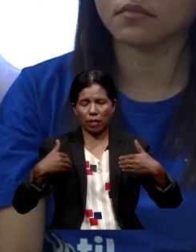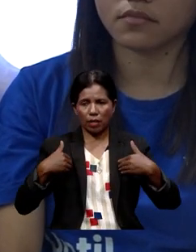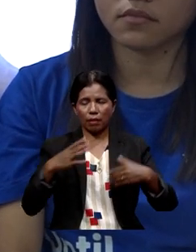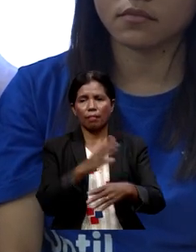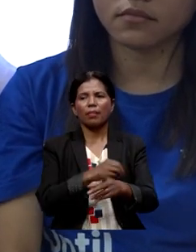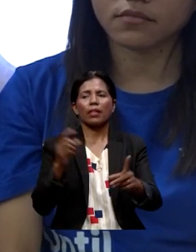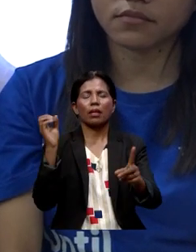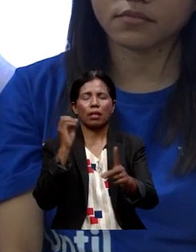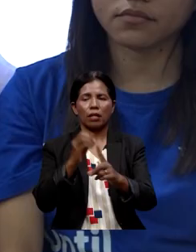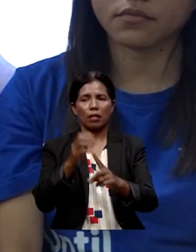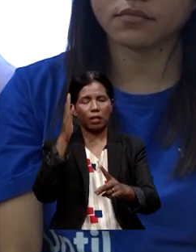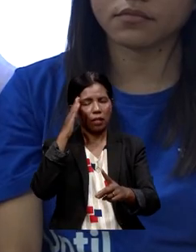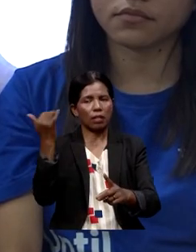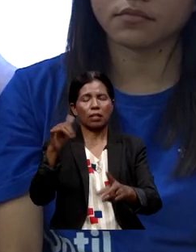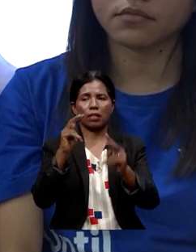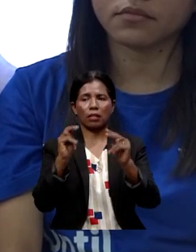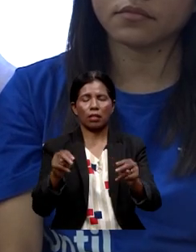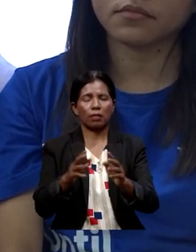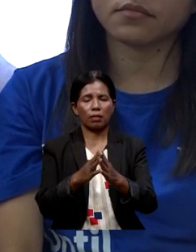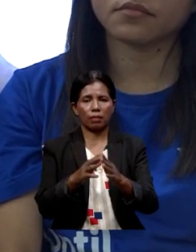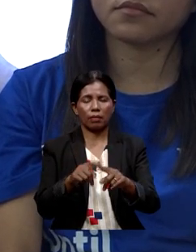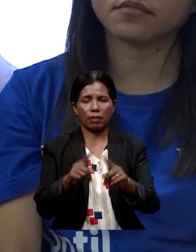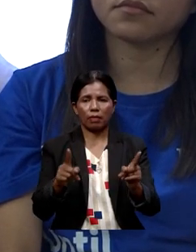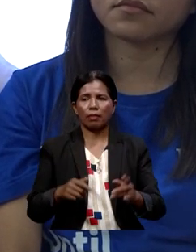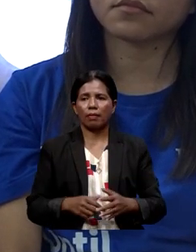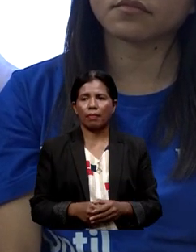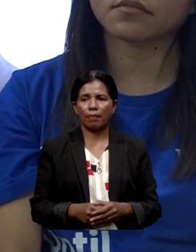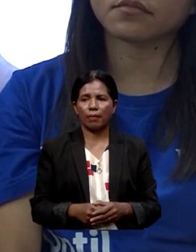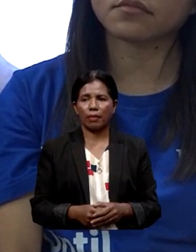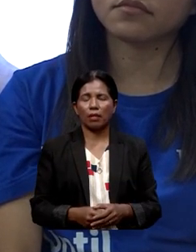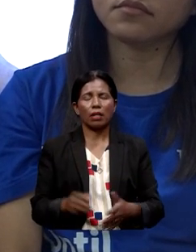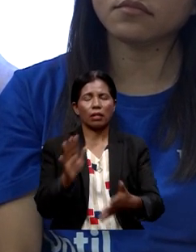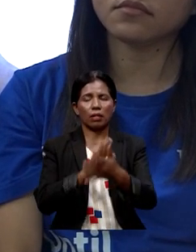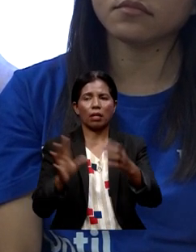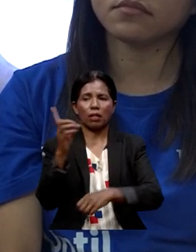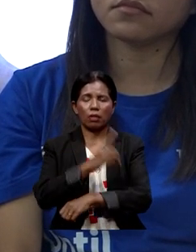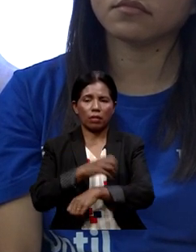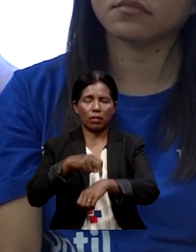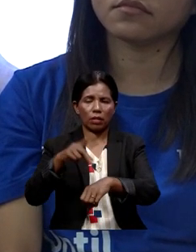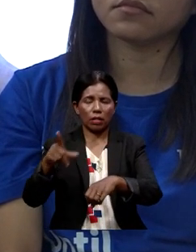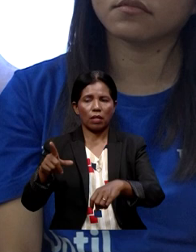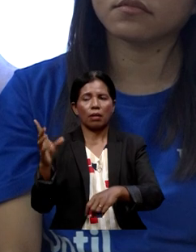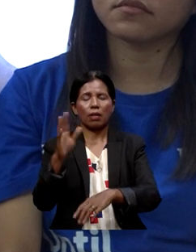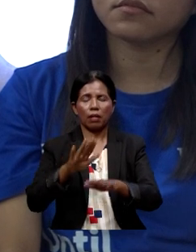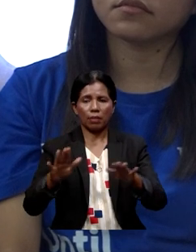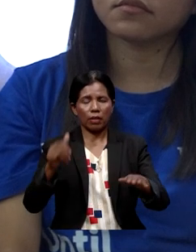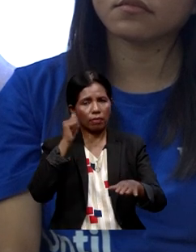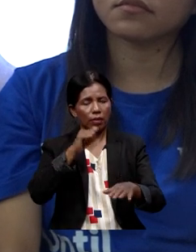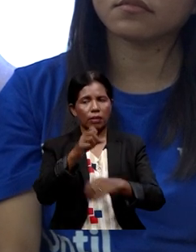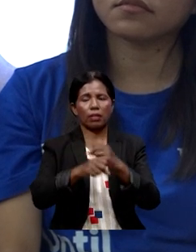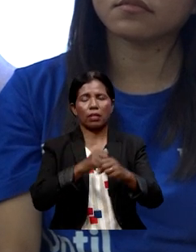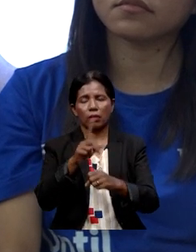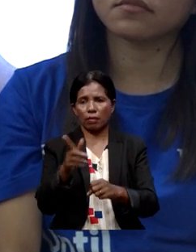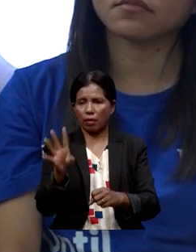adequado reconhece sin necessidade oi. Durante a celebração do ano internacional lo barik feto tina 2024